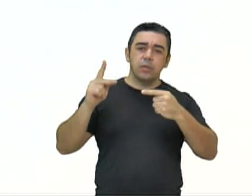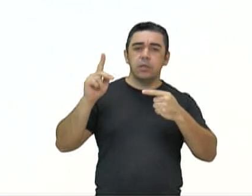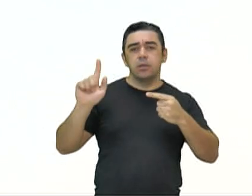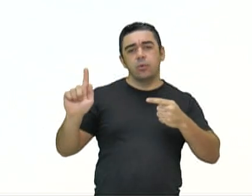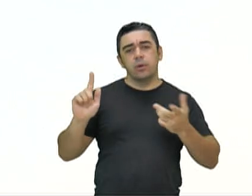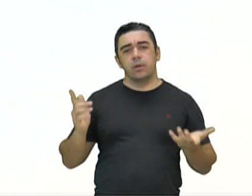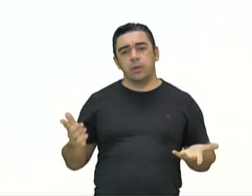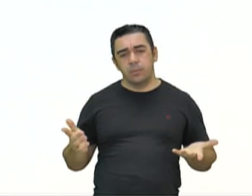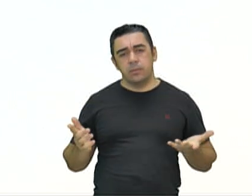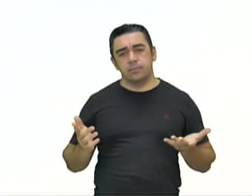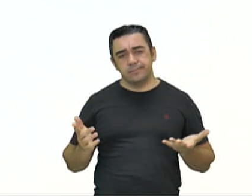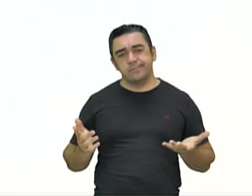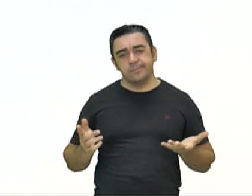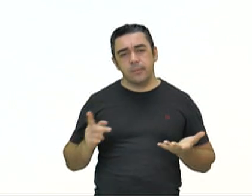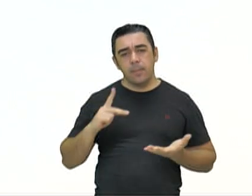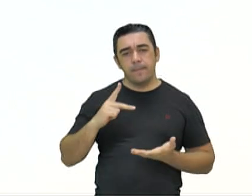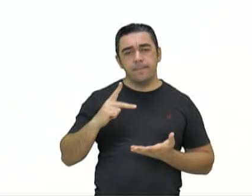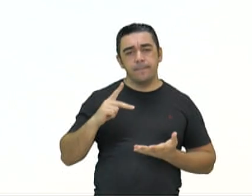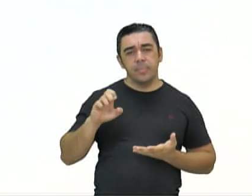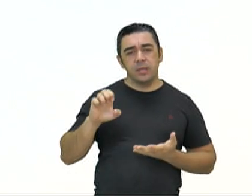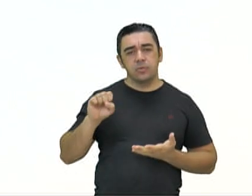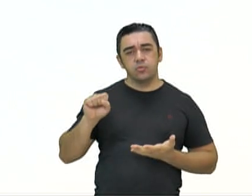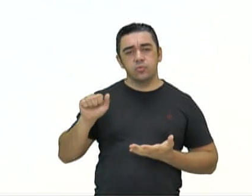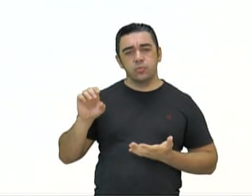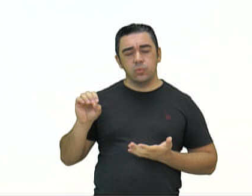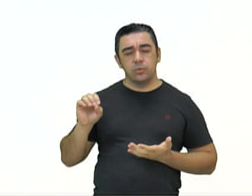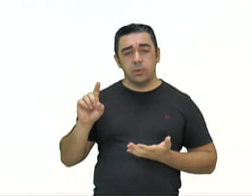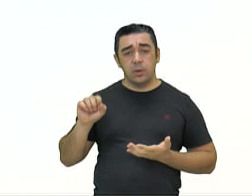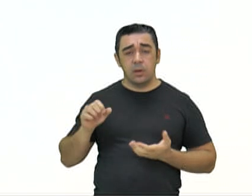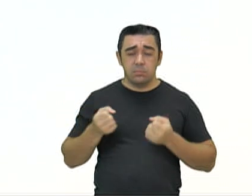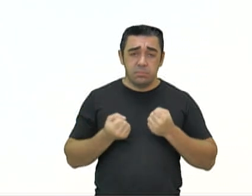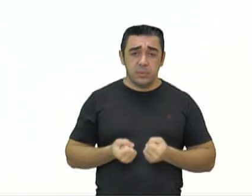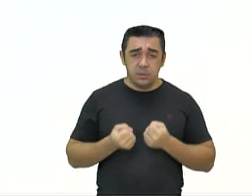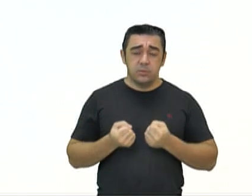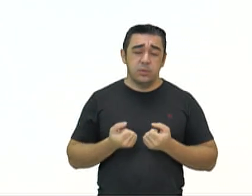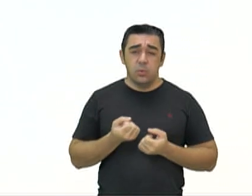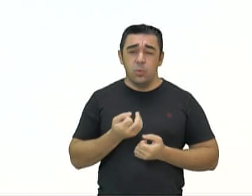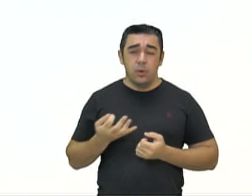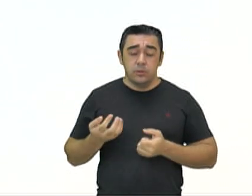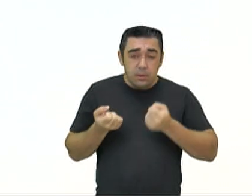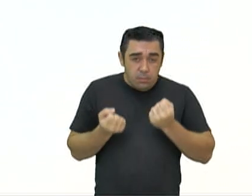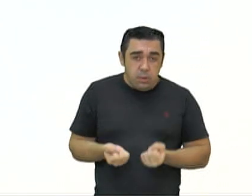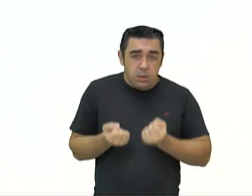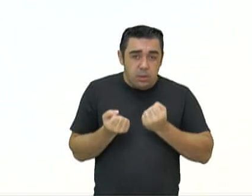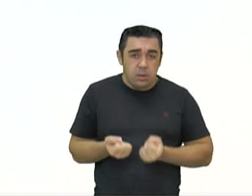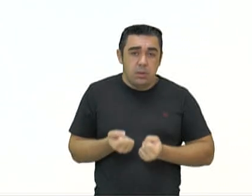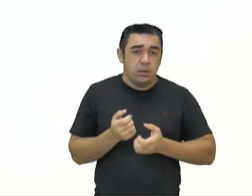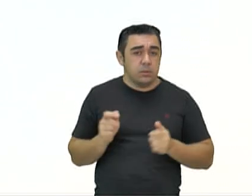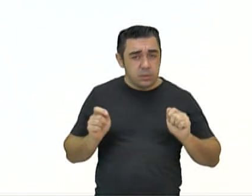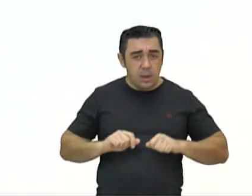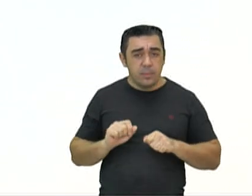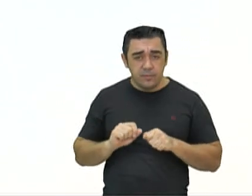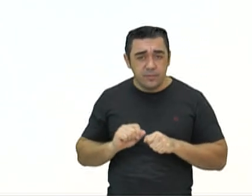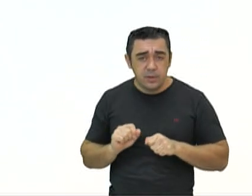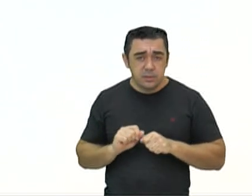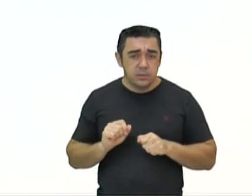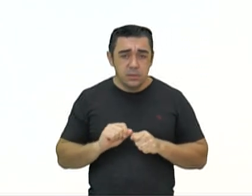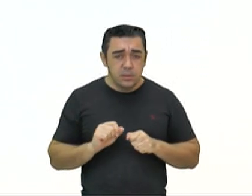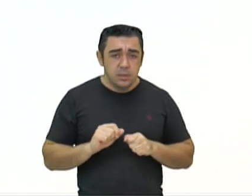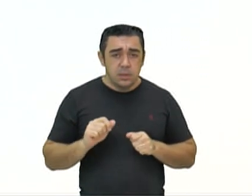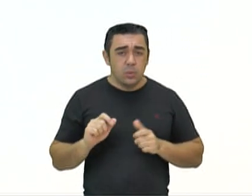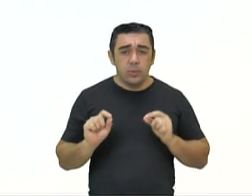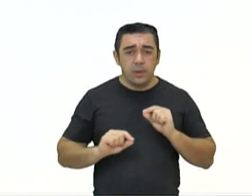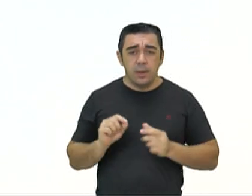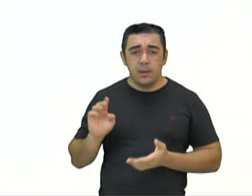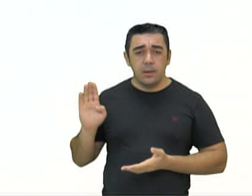a um peso, e peso a gente sabe que pode ser representado a massa, né? Então, nós podemos fazer, entre aspas, uma